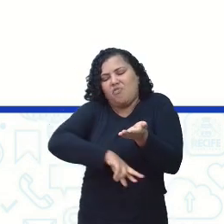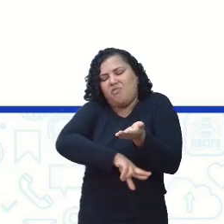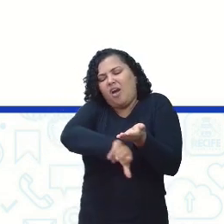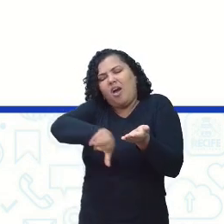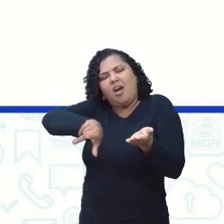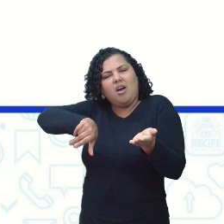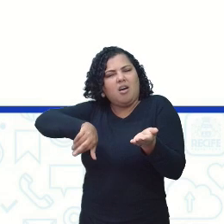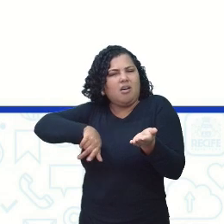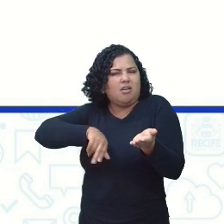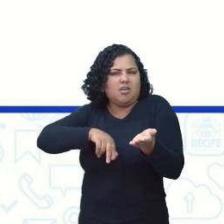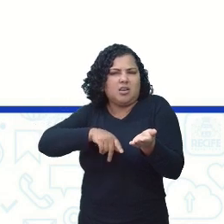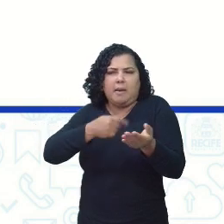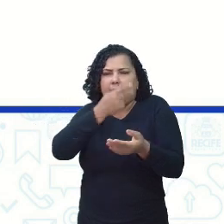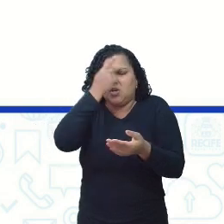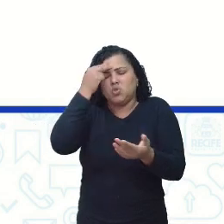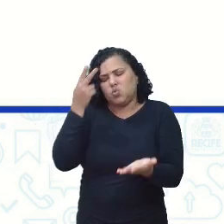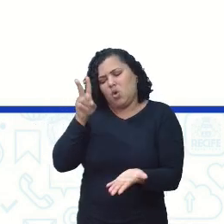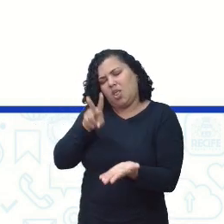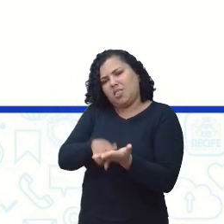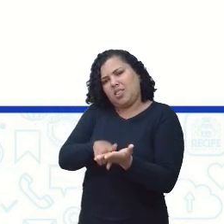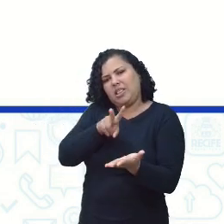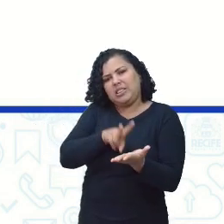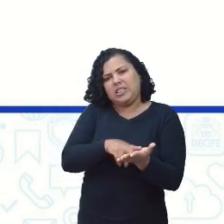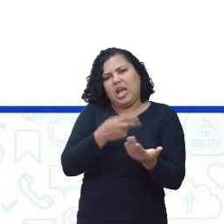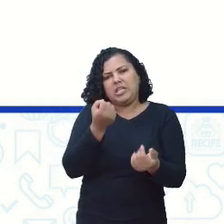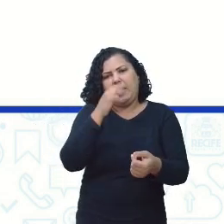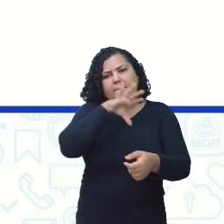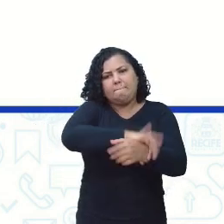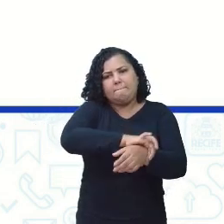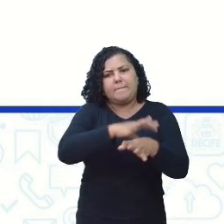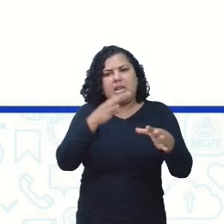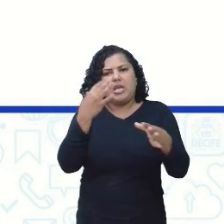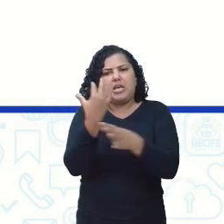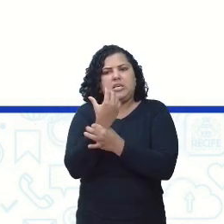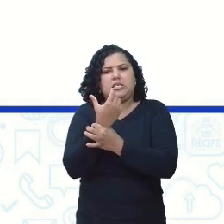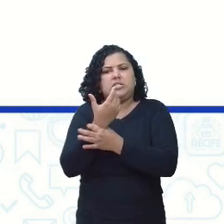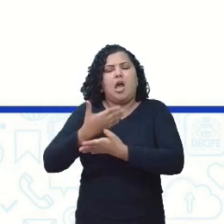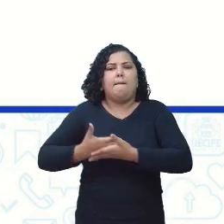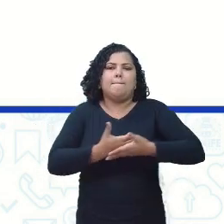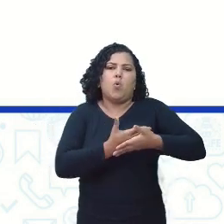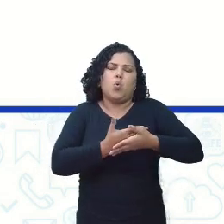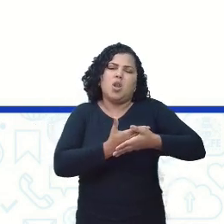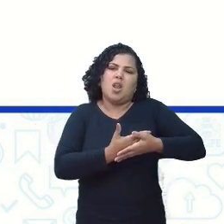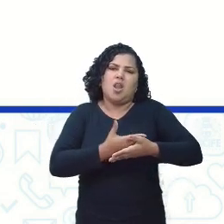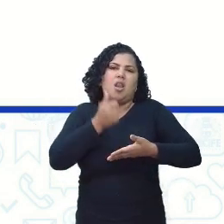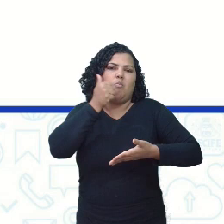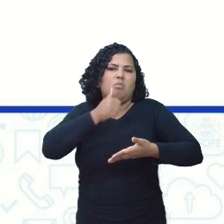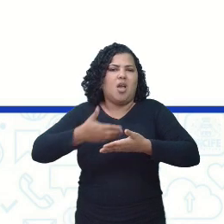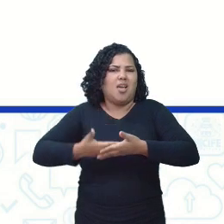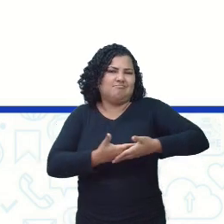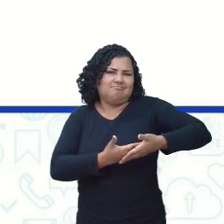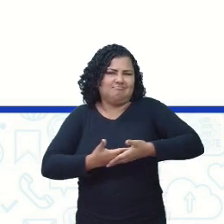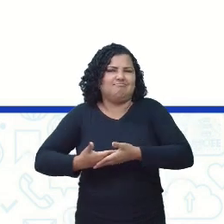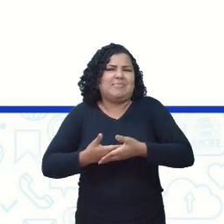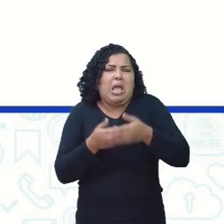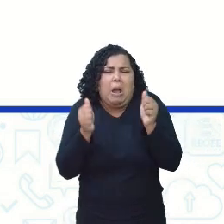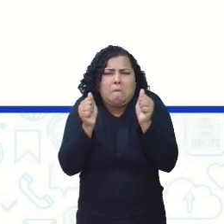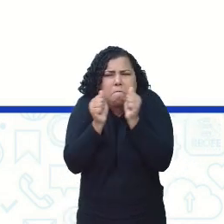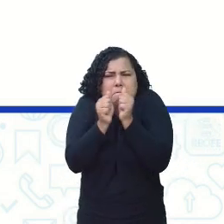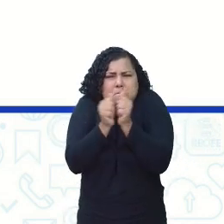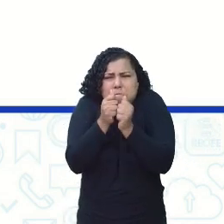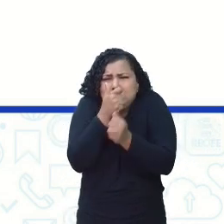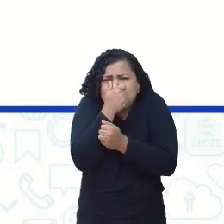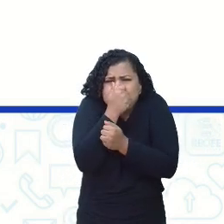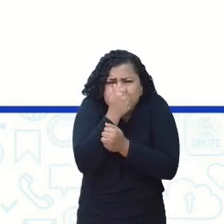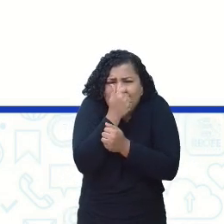há pessoas deitadas, né, acorrentadas, mulheres com crianças e outros homens, todo mundo apertadinho,